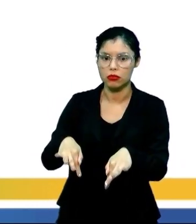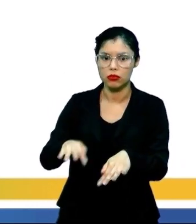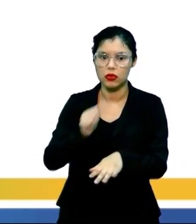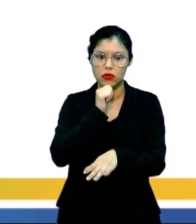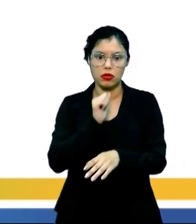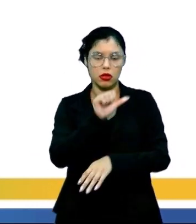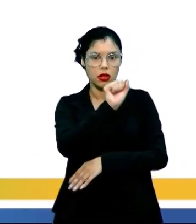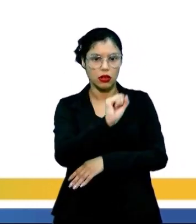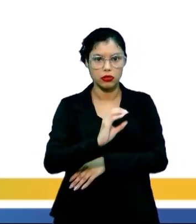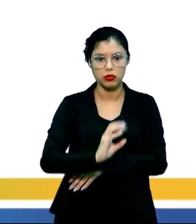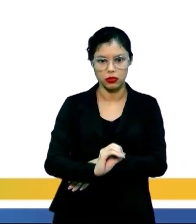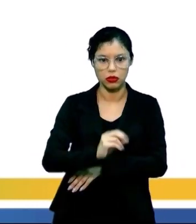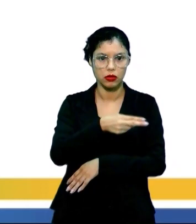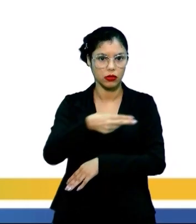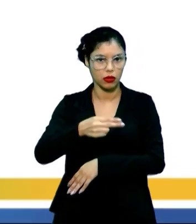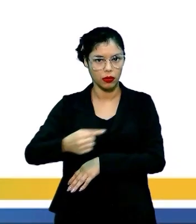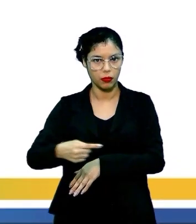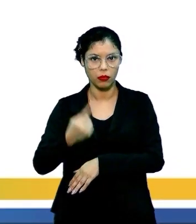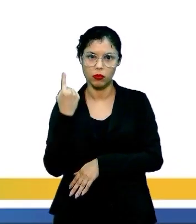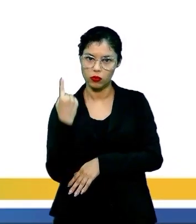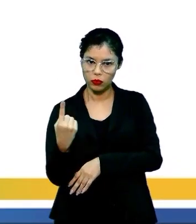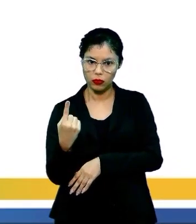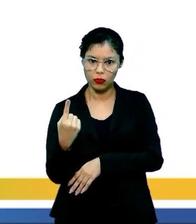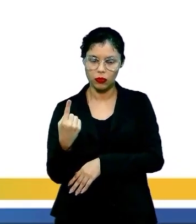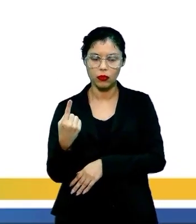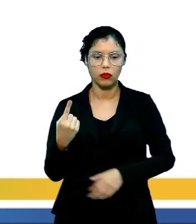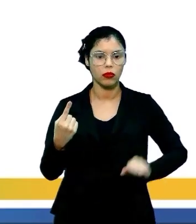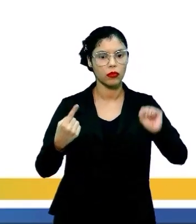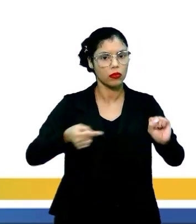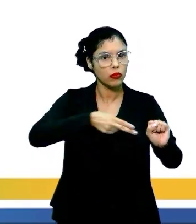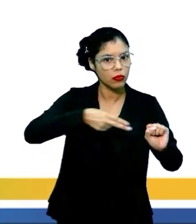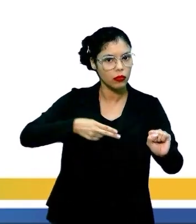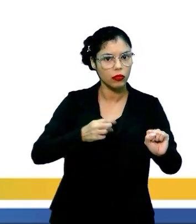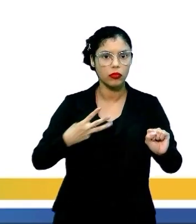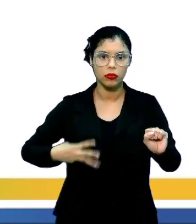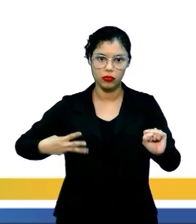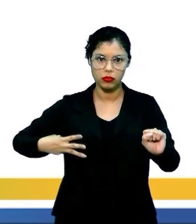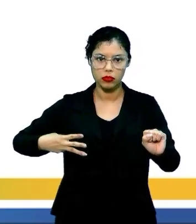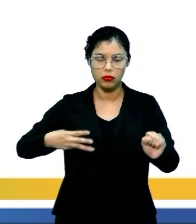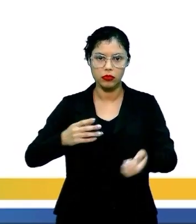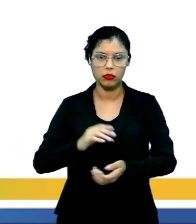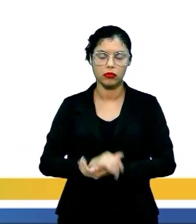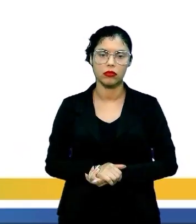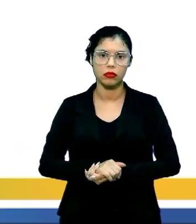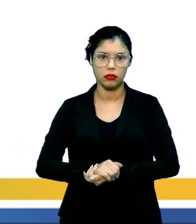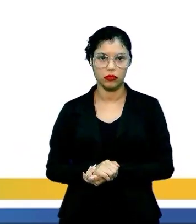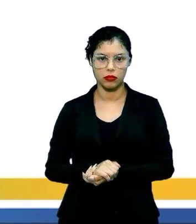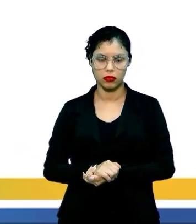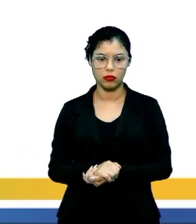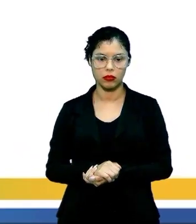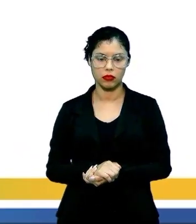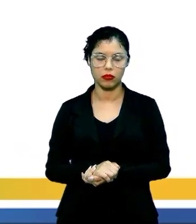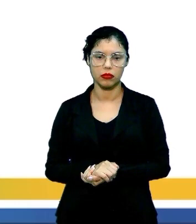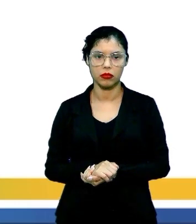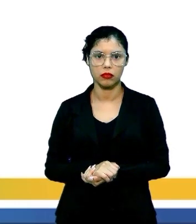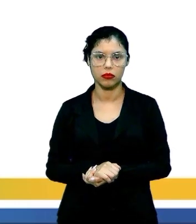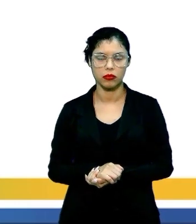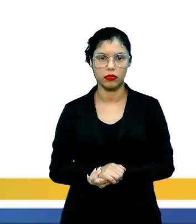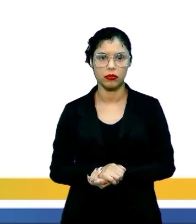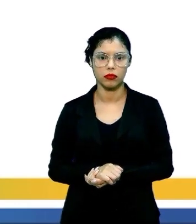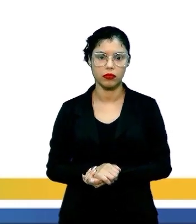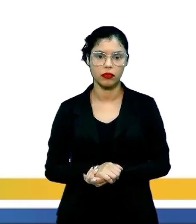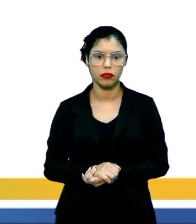Então, podemos representar nossa posição inicial como sendo menos 1 e a posição final como sendo